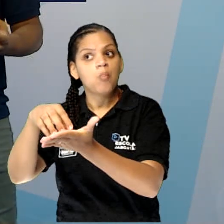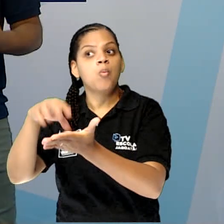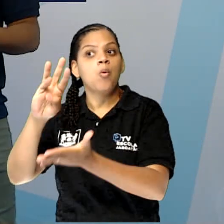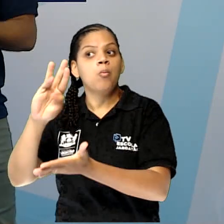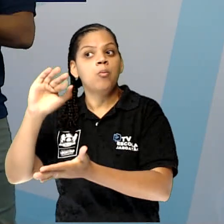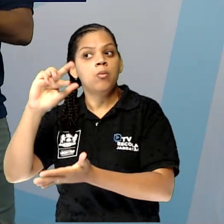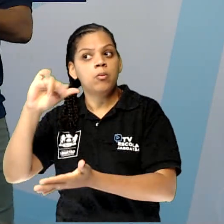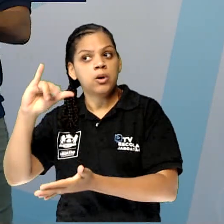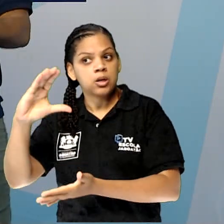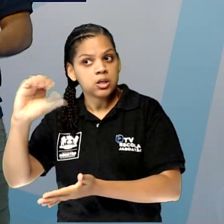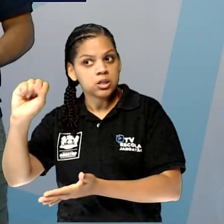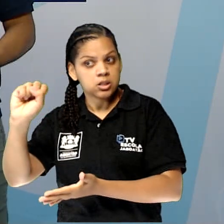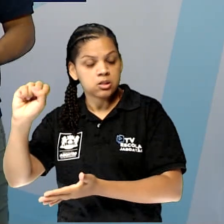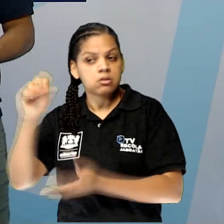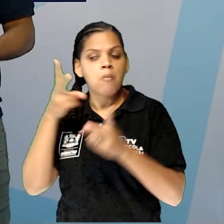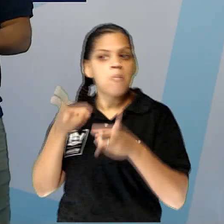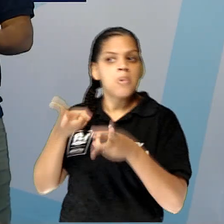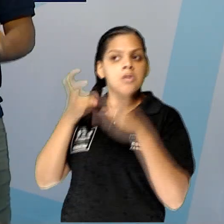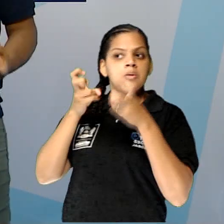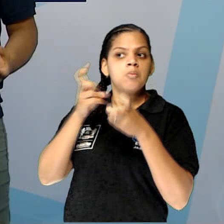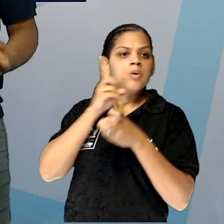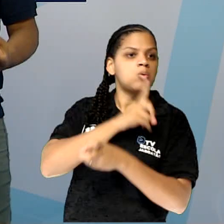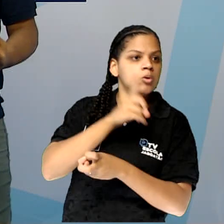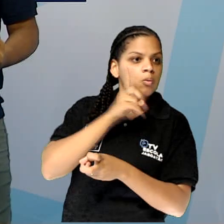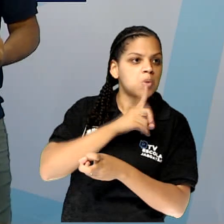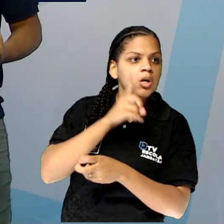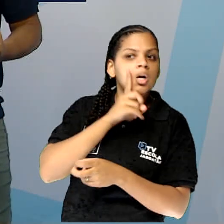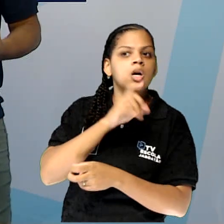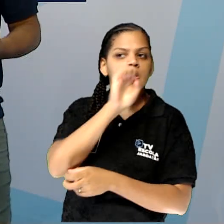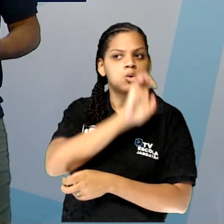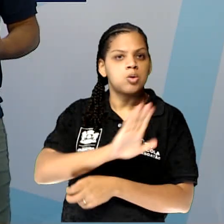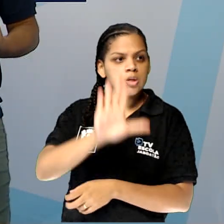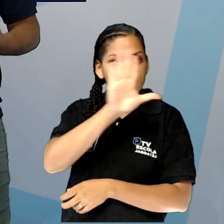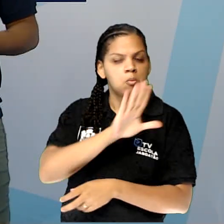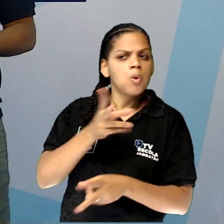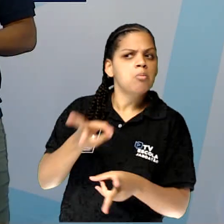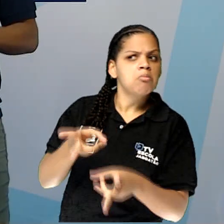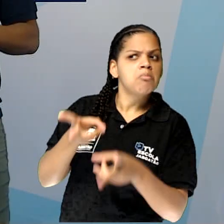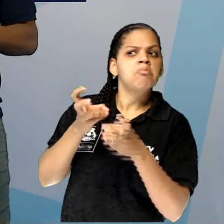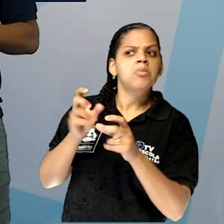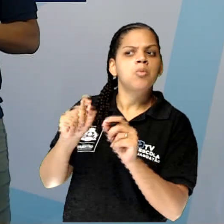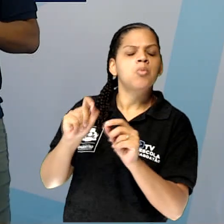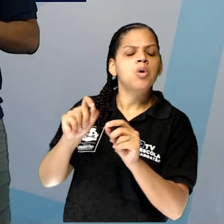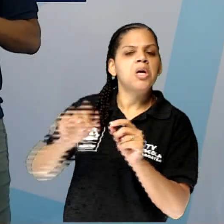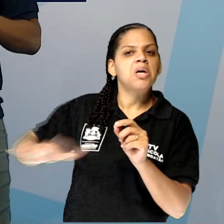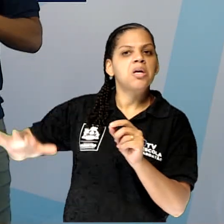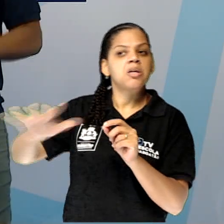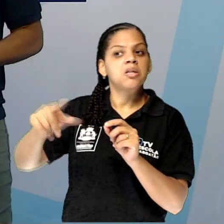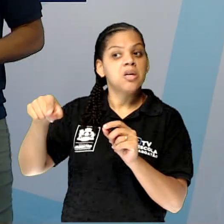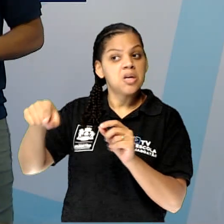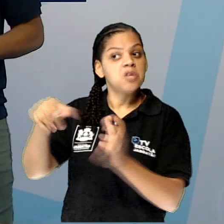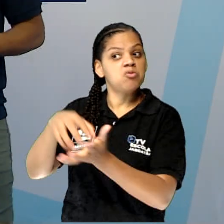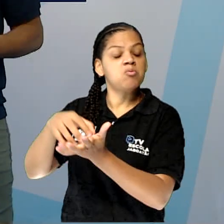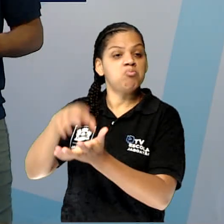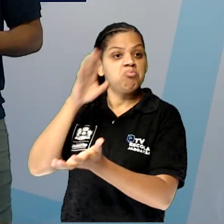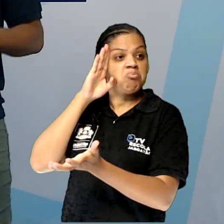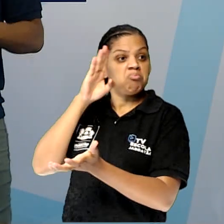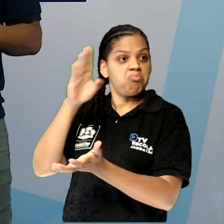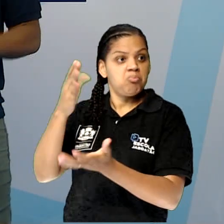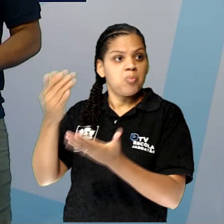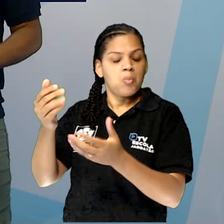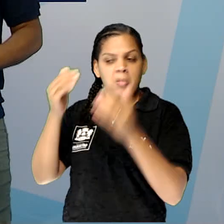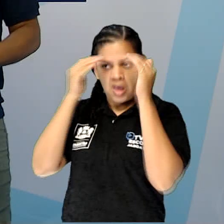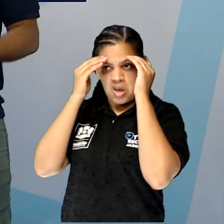europeus e também pelos norte-americanos, de certa forma, com um respeito,